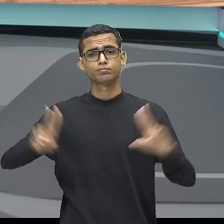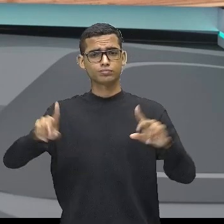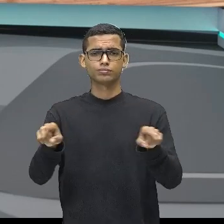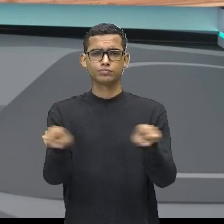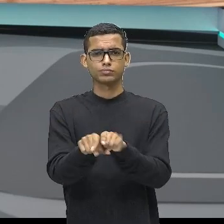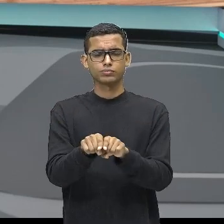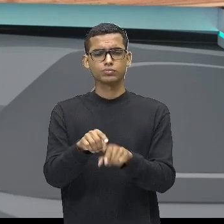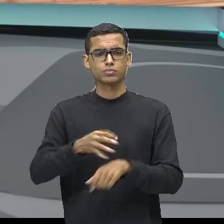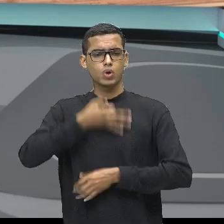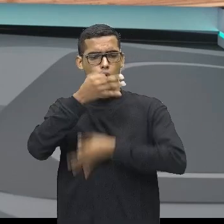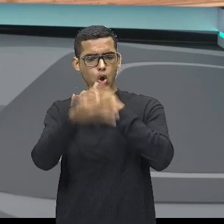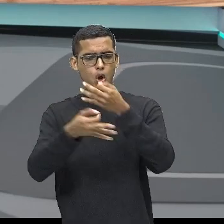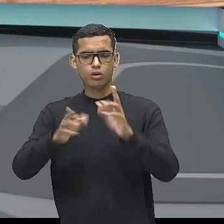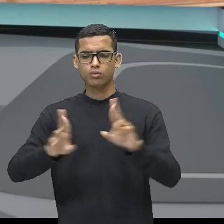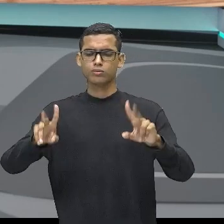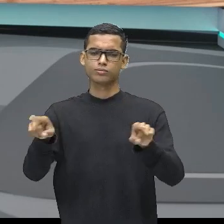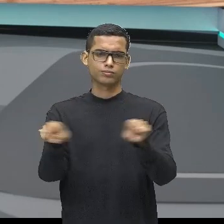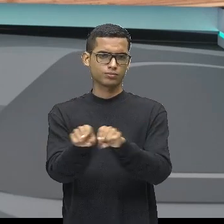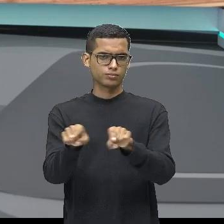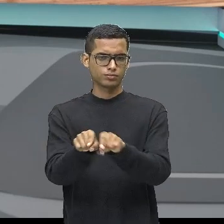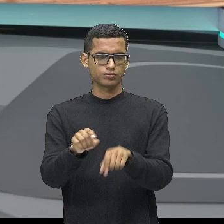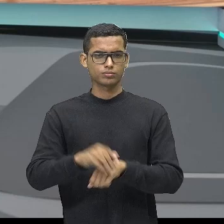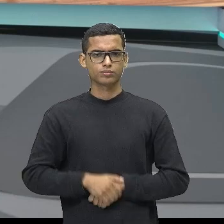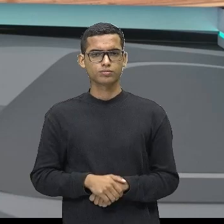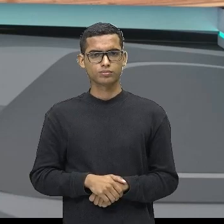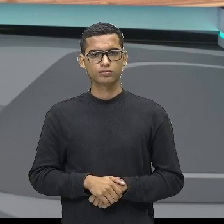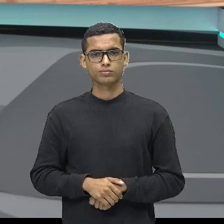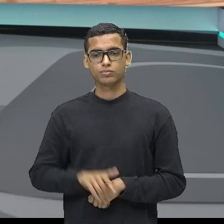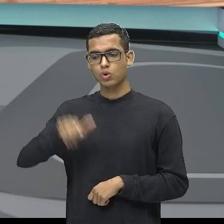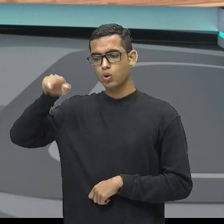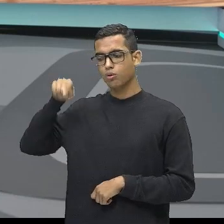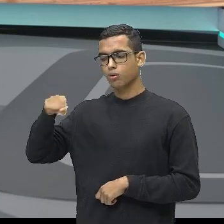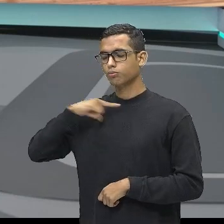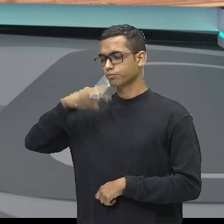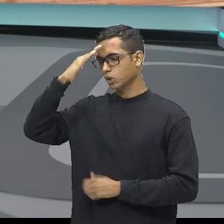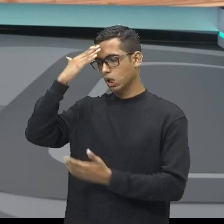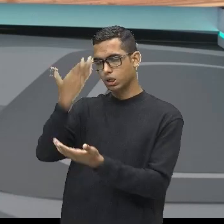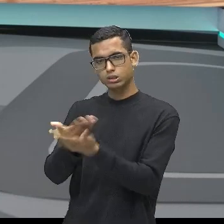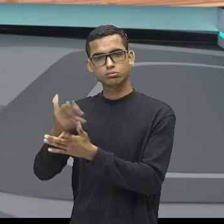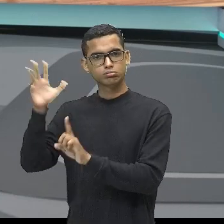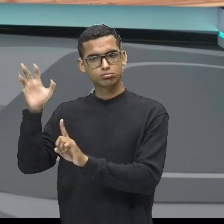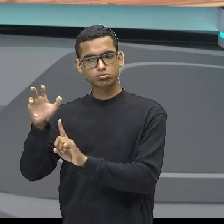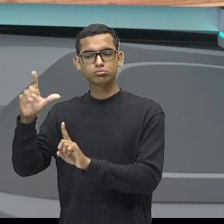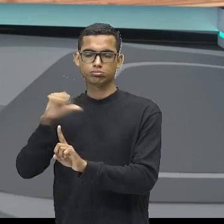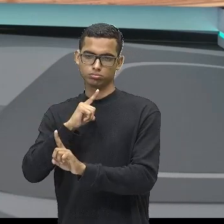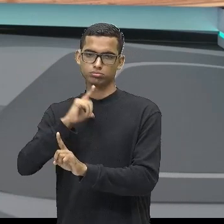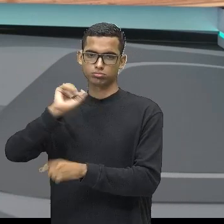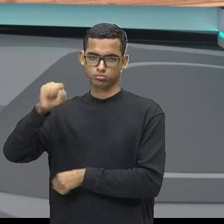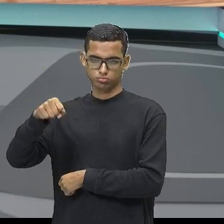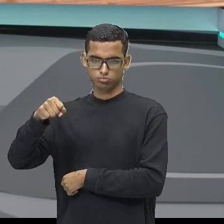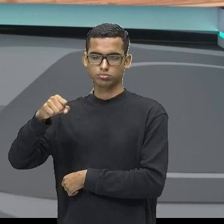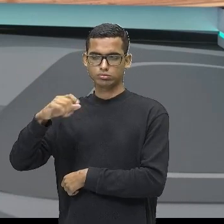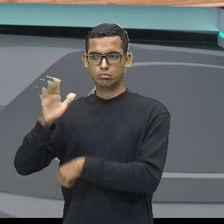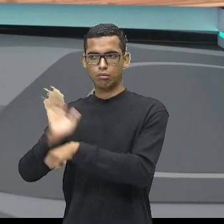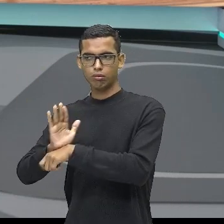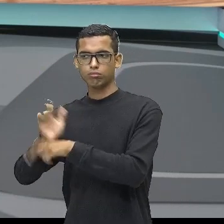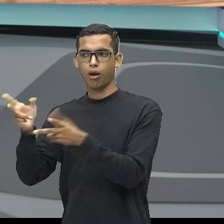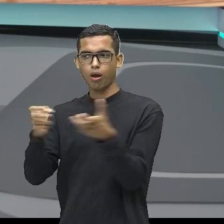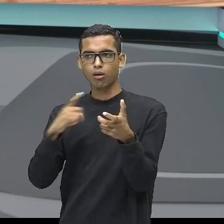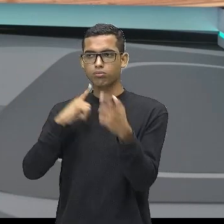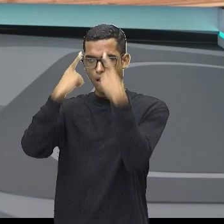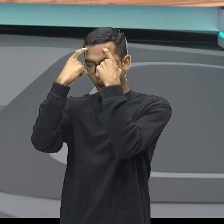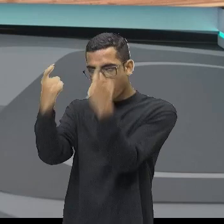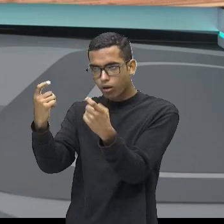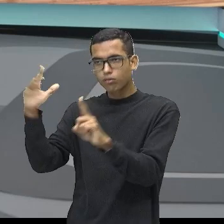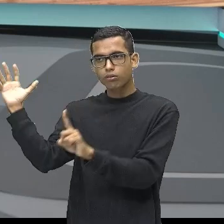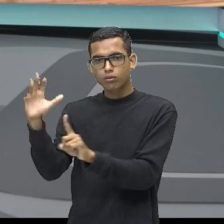tema. Um acredita que tem uma grande influência, certo? Os filmes e videogames com cenas violentas influenciam bastante no comportamento